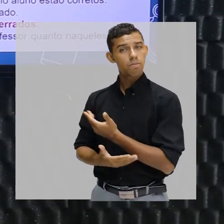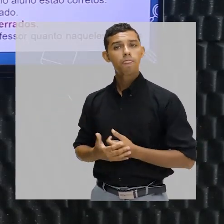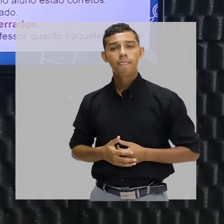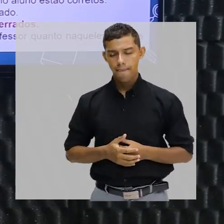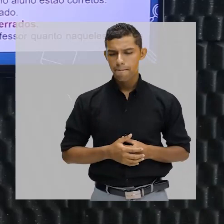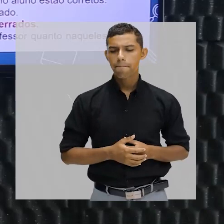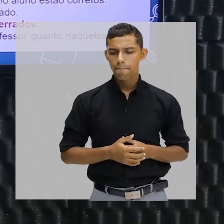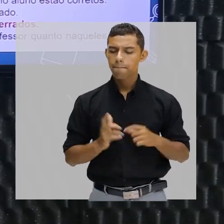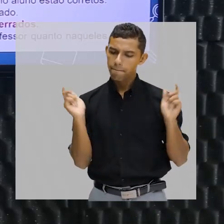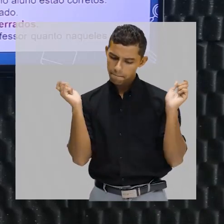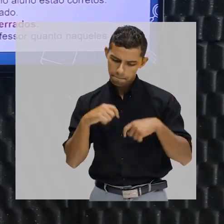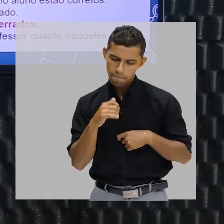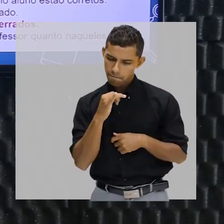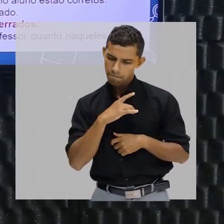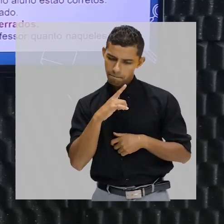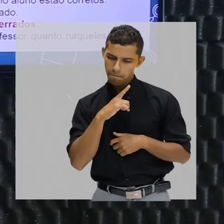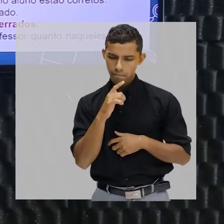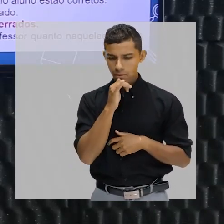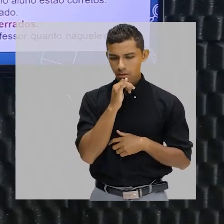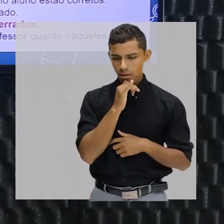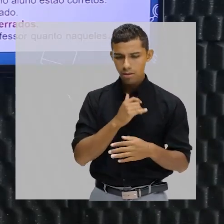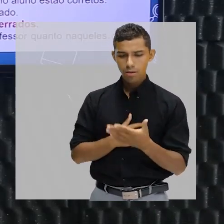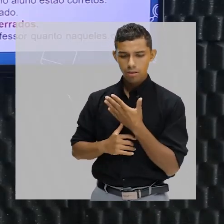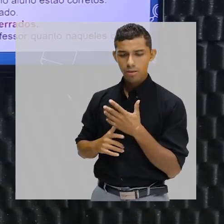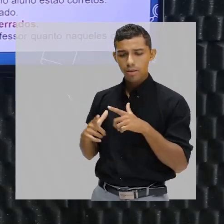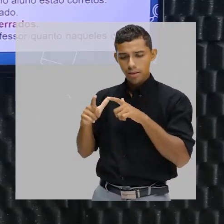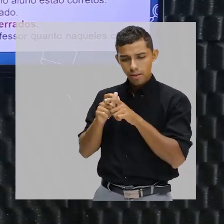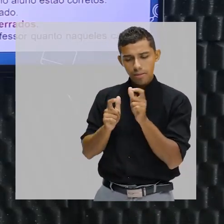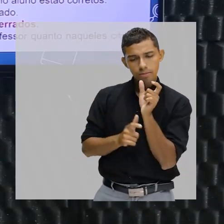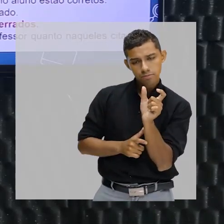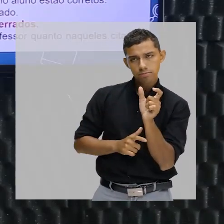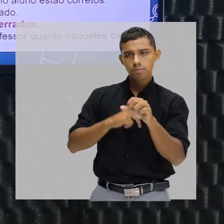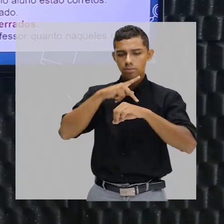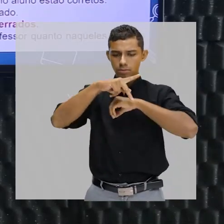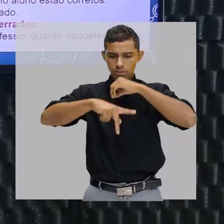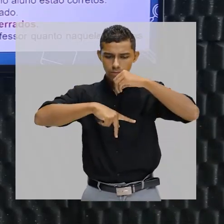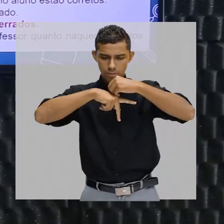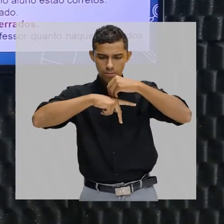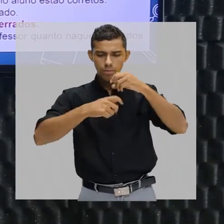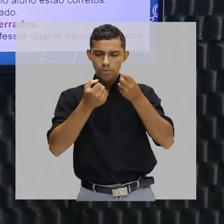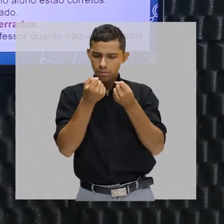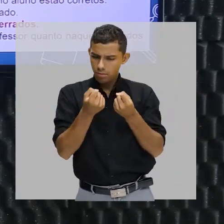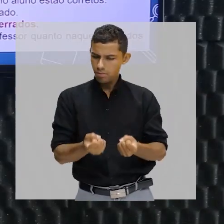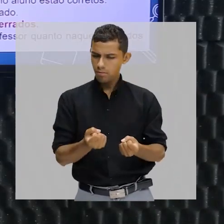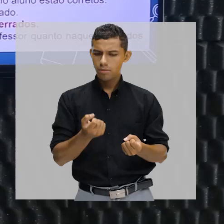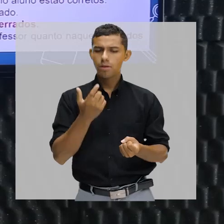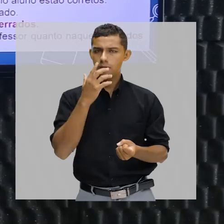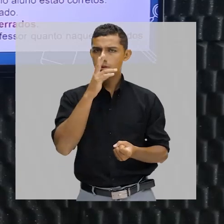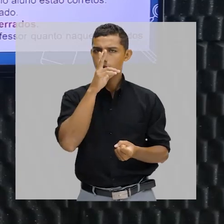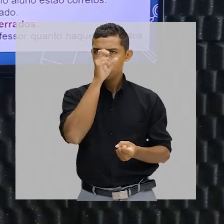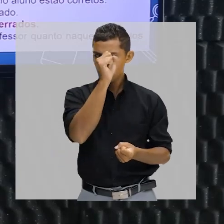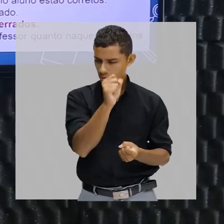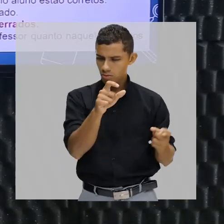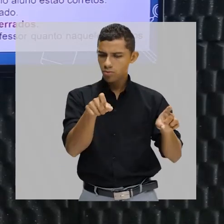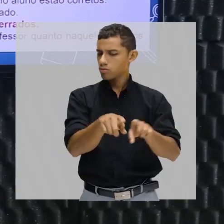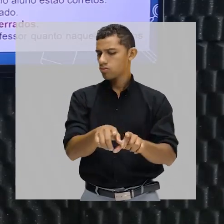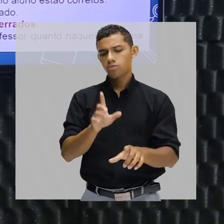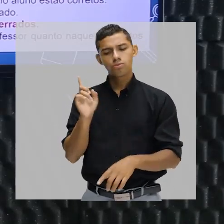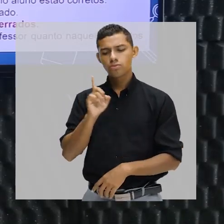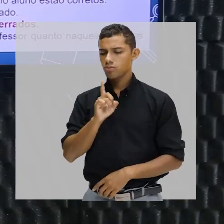certo? Ele está emitindo matéria, ele está emitindo uma partícula bem pesada, tá ok? E isso não